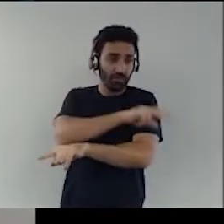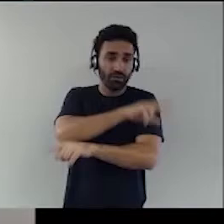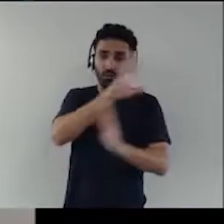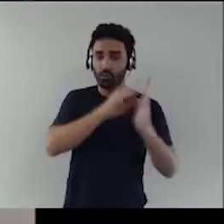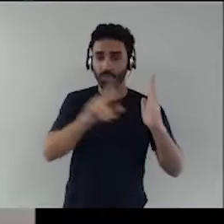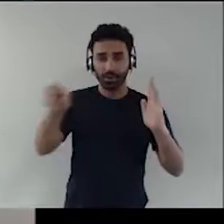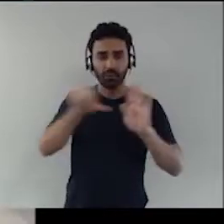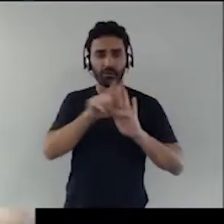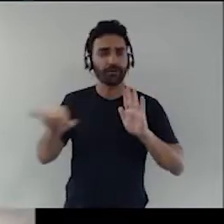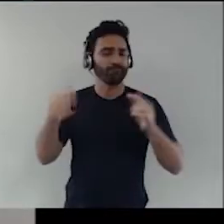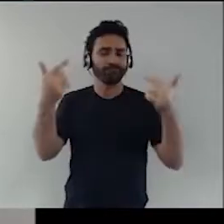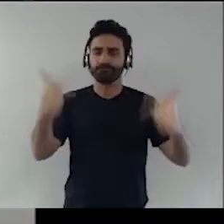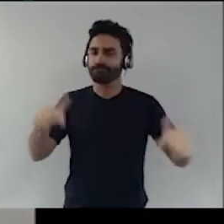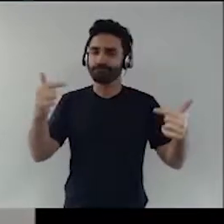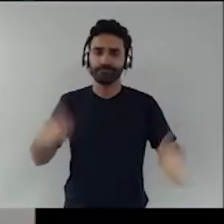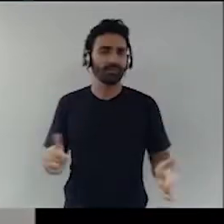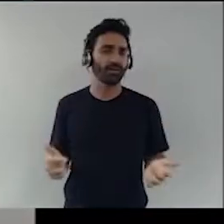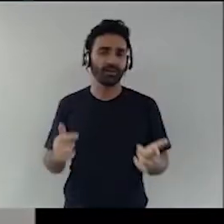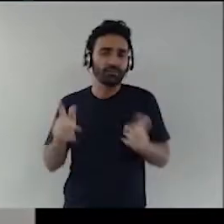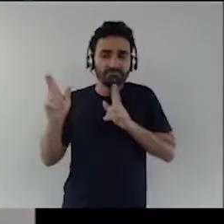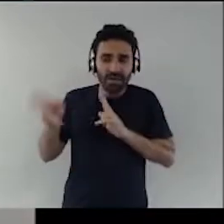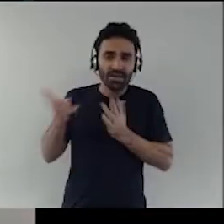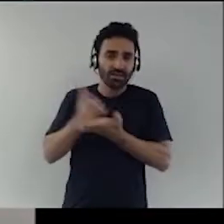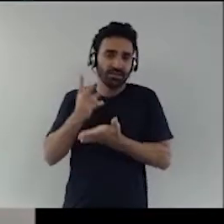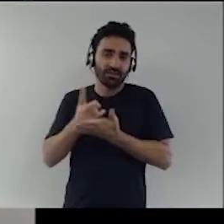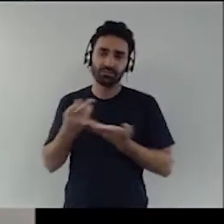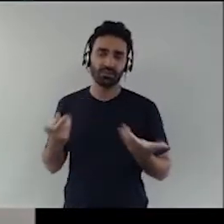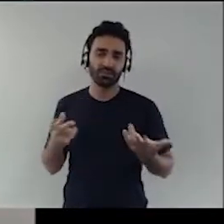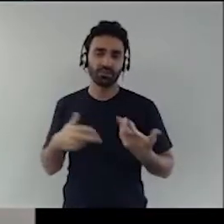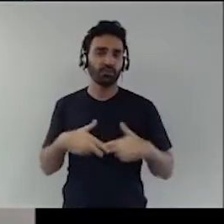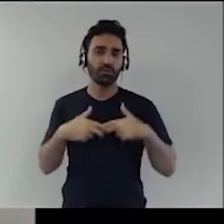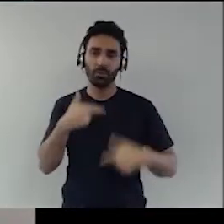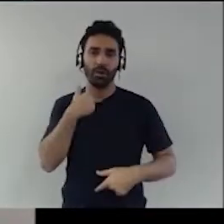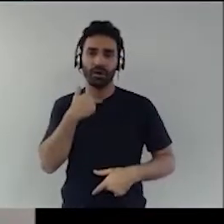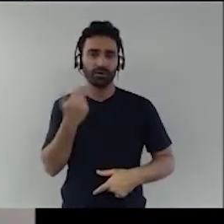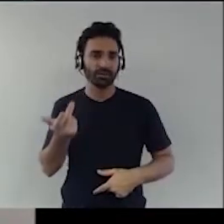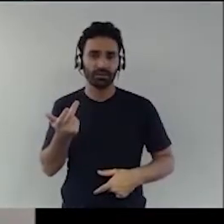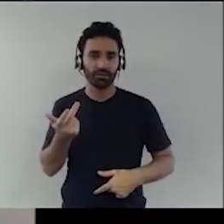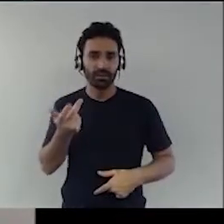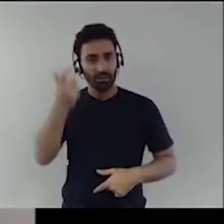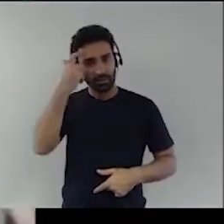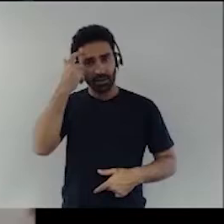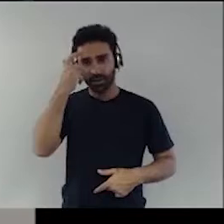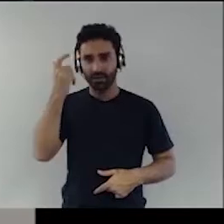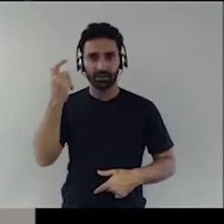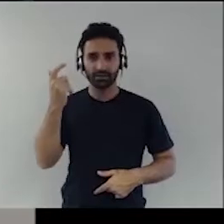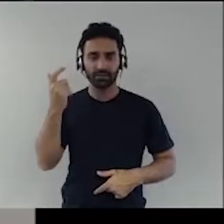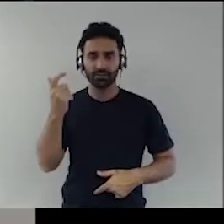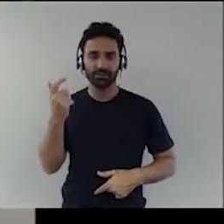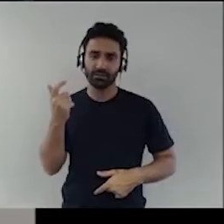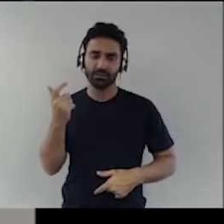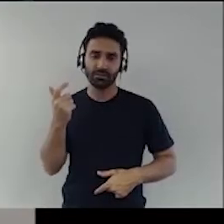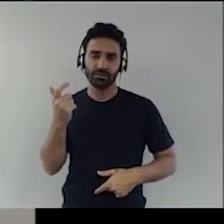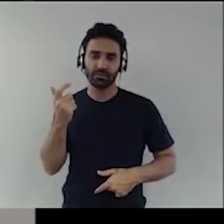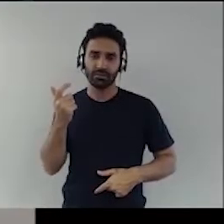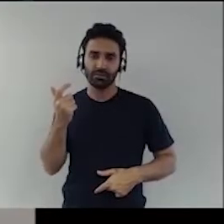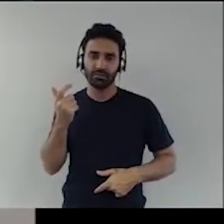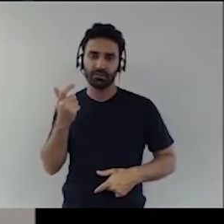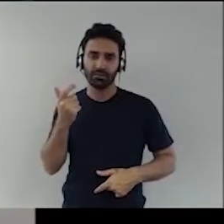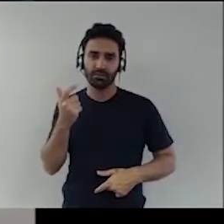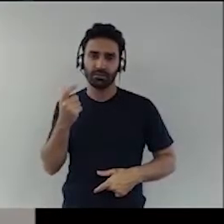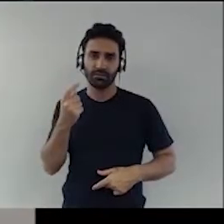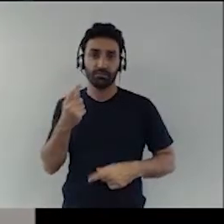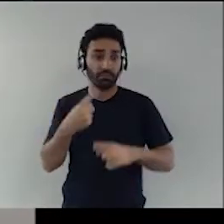de legislação por doutrina e jurisprudência, como se nada tivesse acontecido de novo no cenário